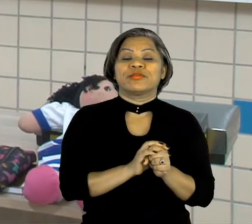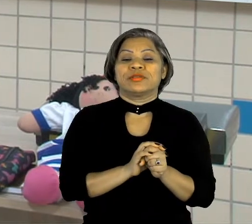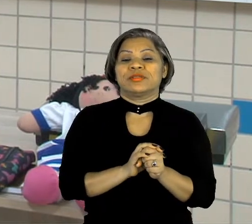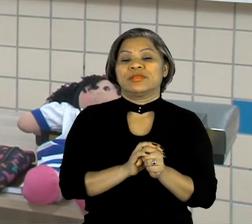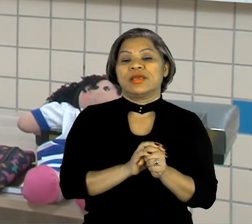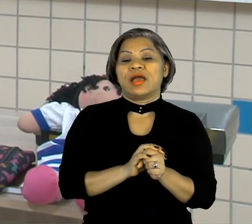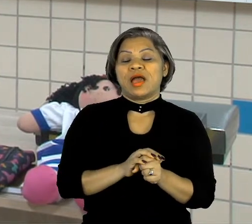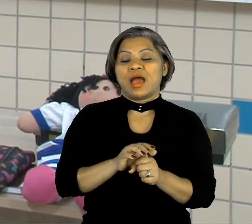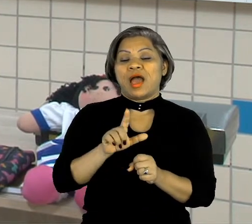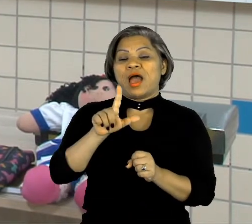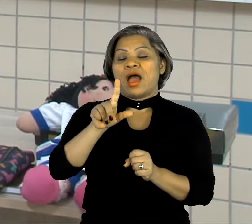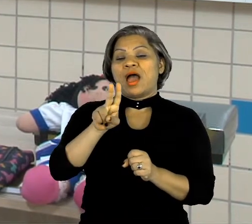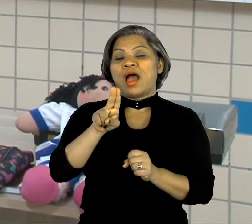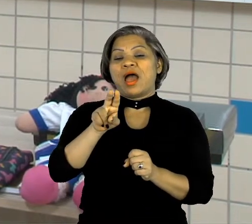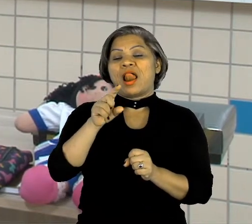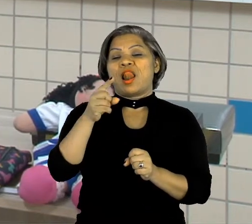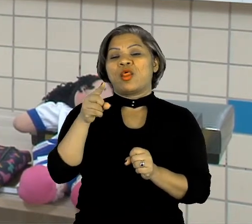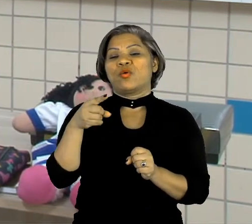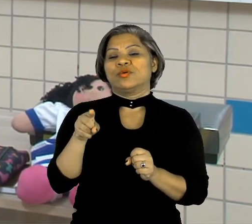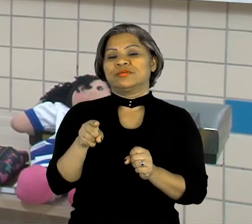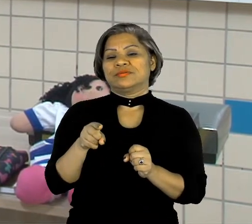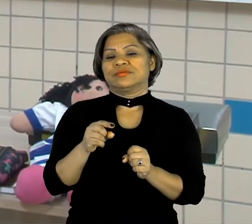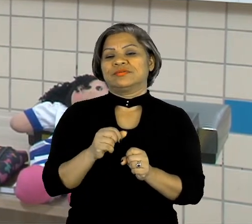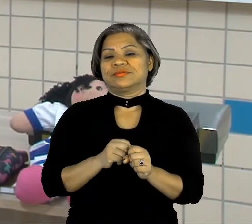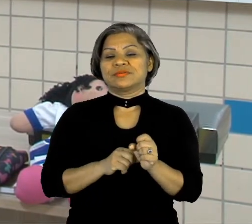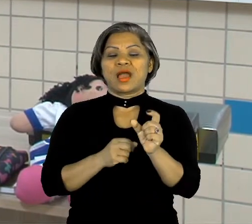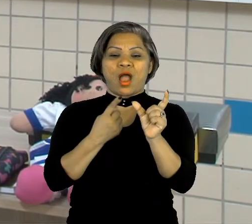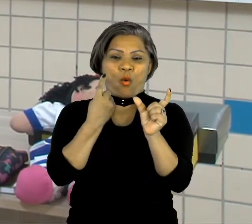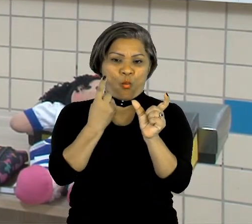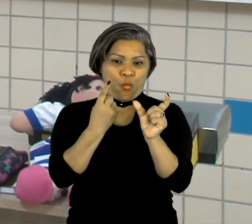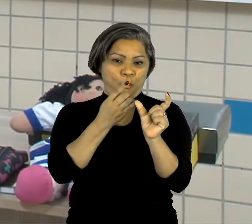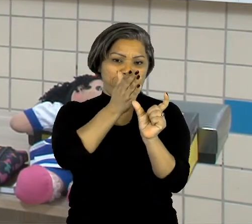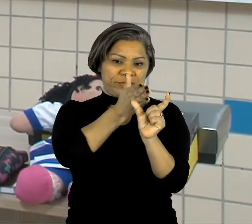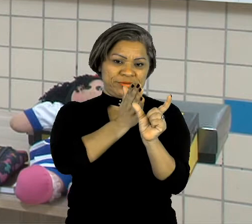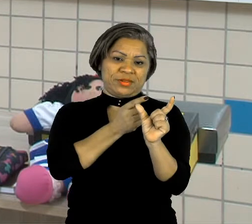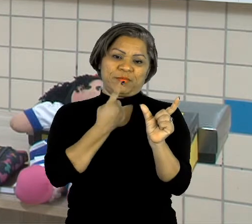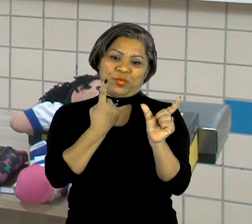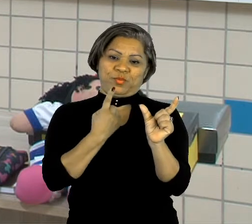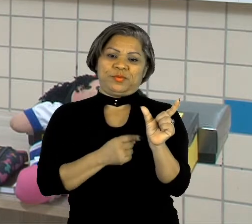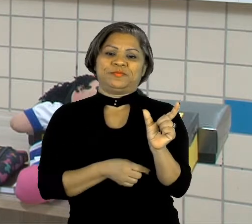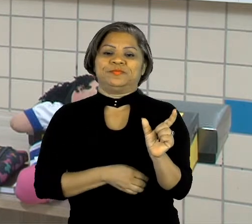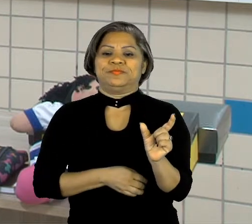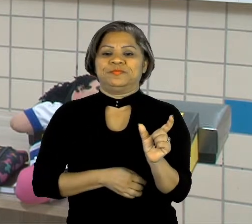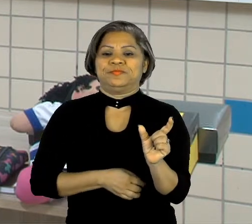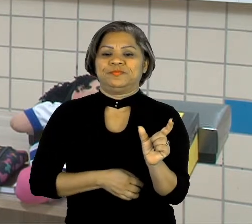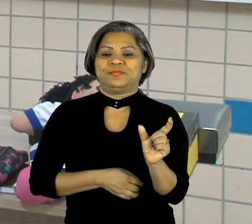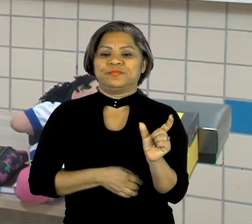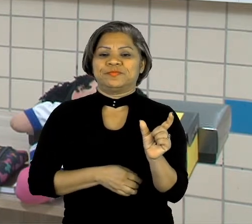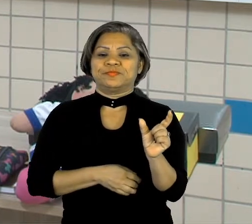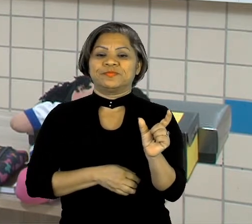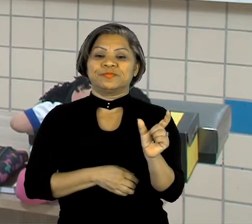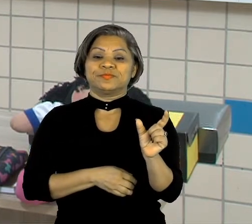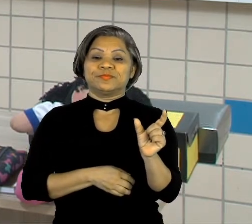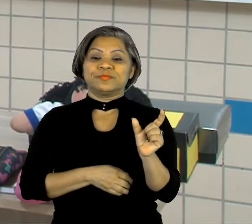Luz. Quantas sílabas? Uma, né, Francisquinha? Vamos ver a palavra